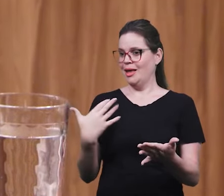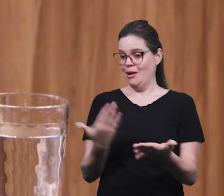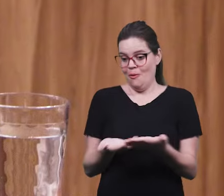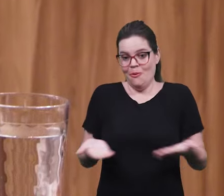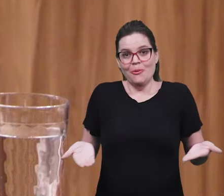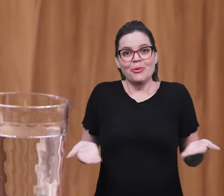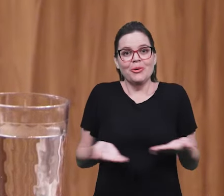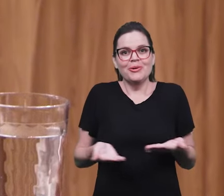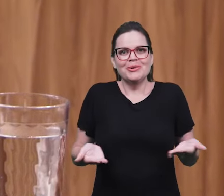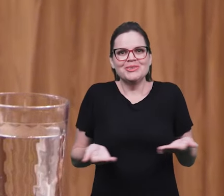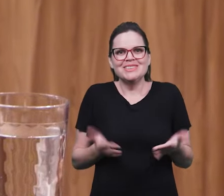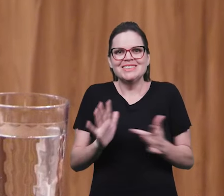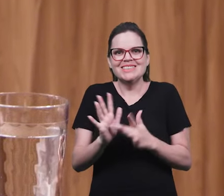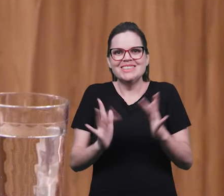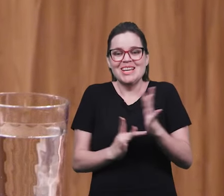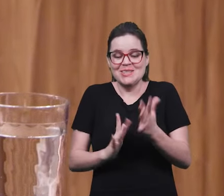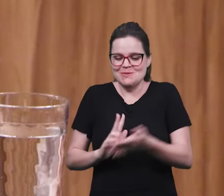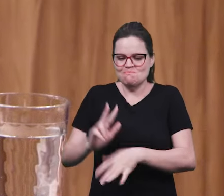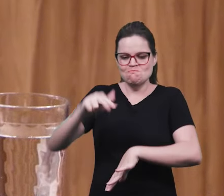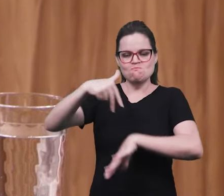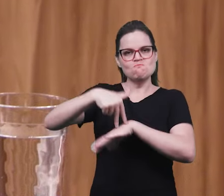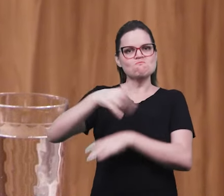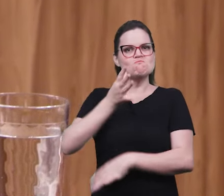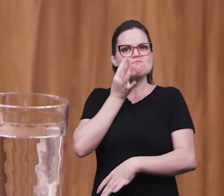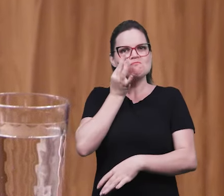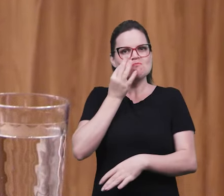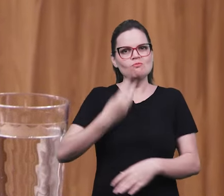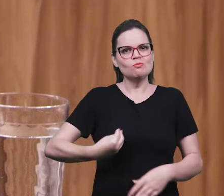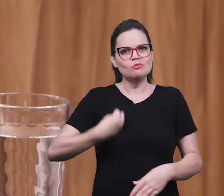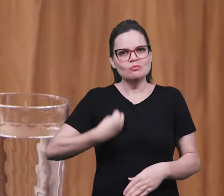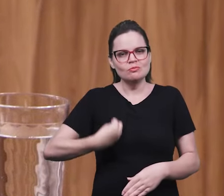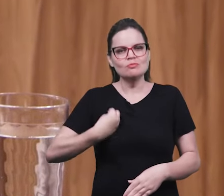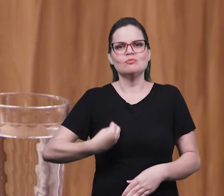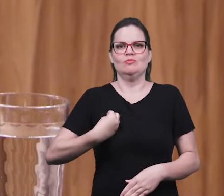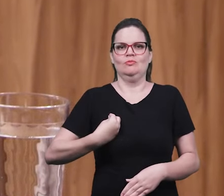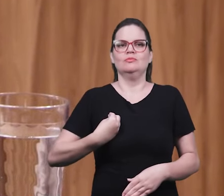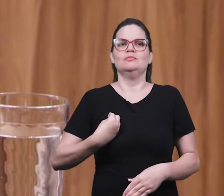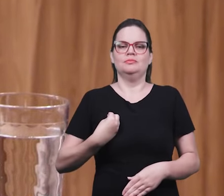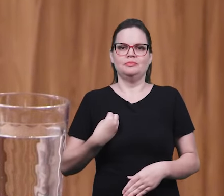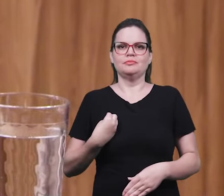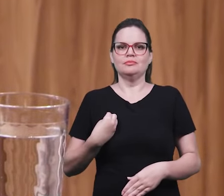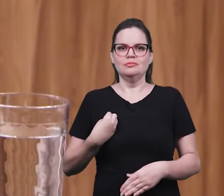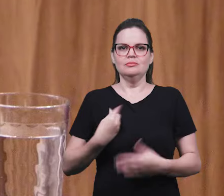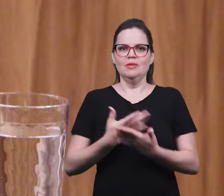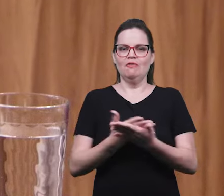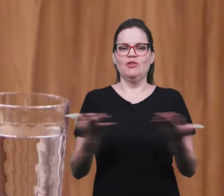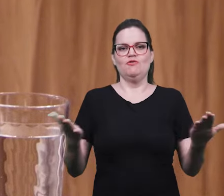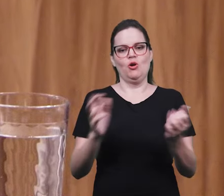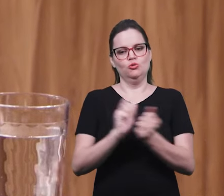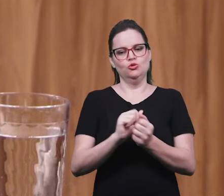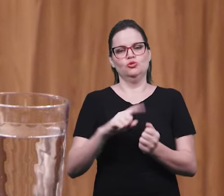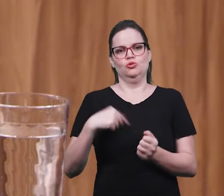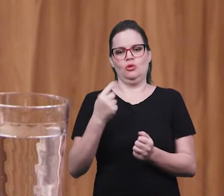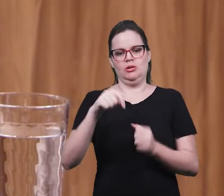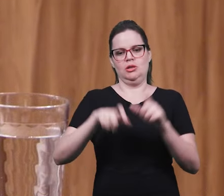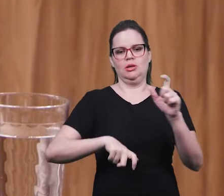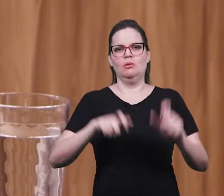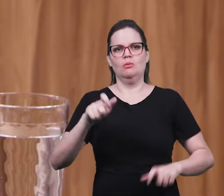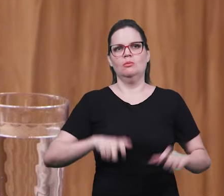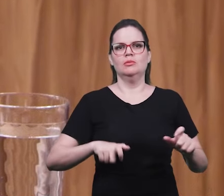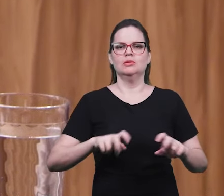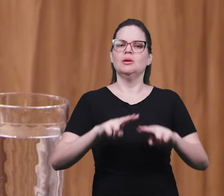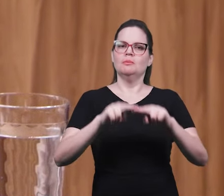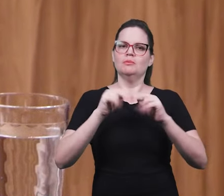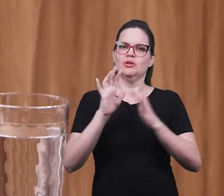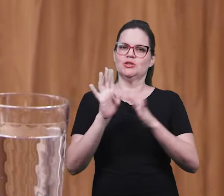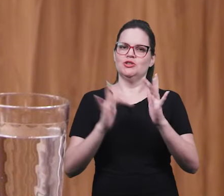fez carne, né? Ou a vida, né? Que se fez carne e habitou entre nós. Então é realmente um poder de vida, né? Por isso que Jesus disse, eu vim para